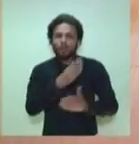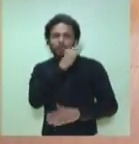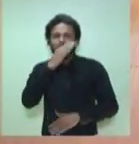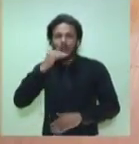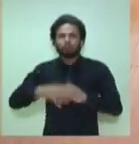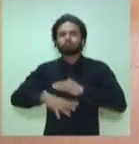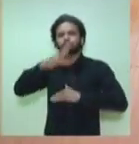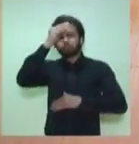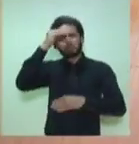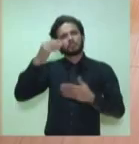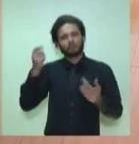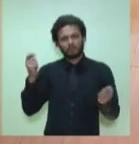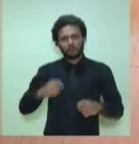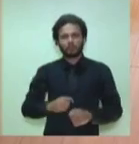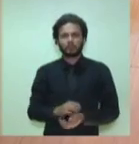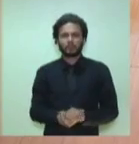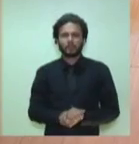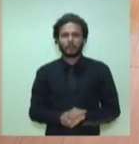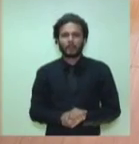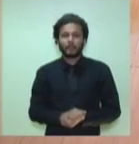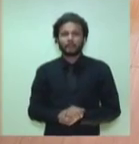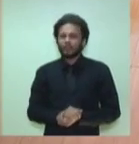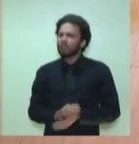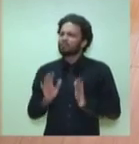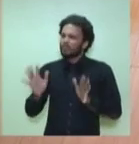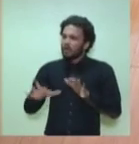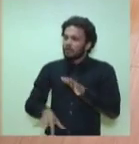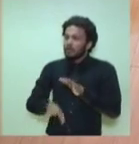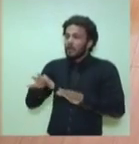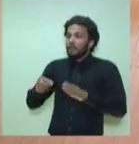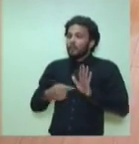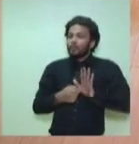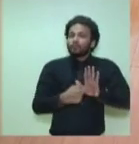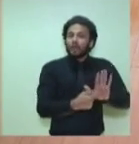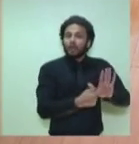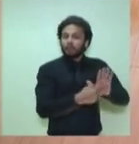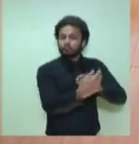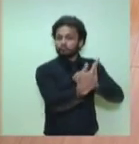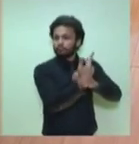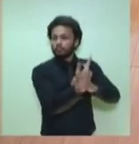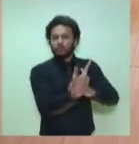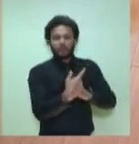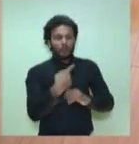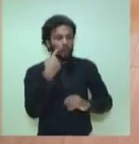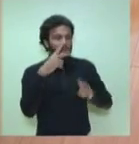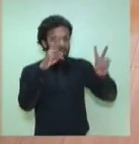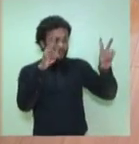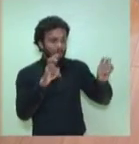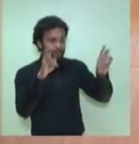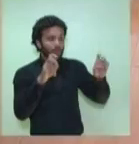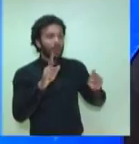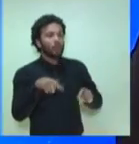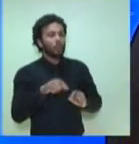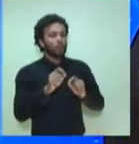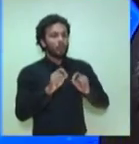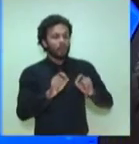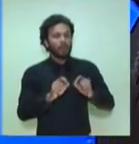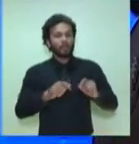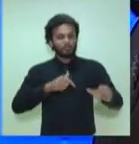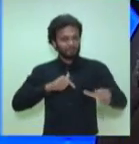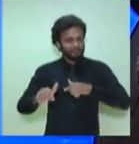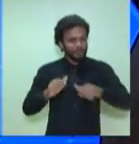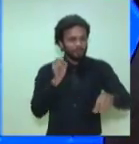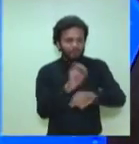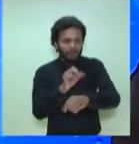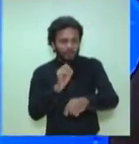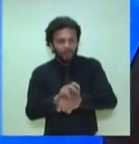todo... Ok, então como o senhor já fez o sorteio, a gente quer mostrar para a câmera aqui, olha, o tema sorteado foi emprego e renda. O